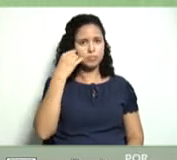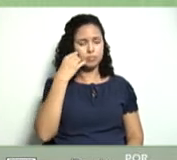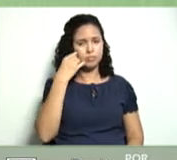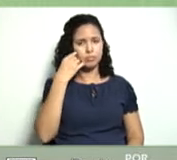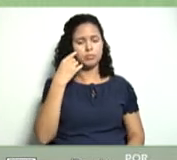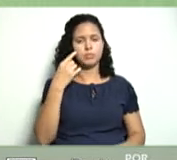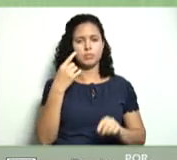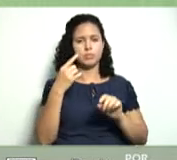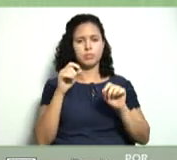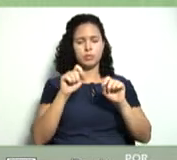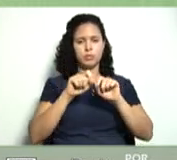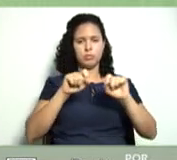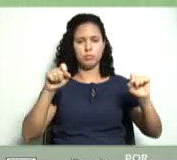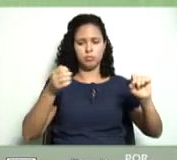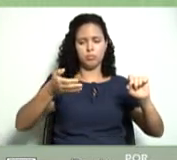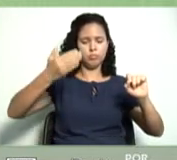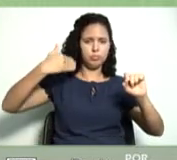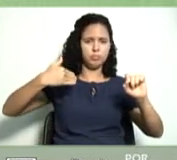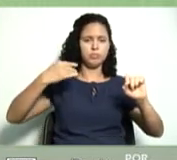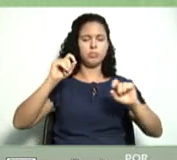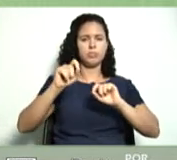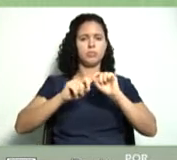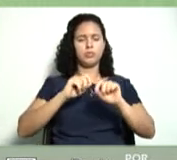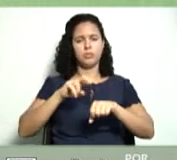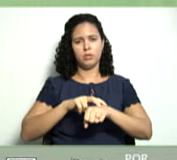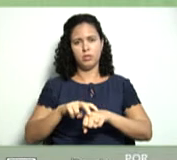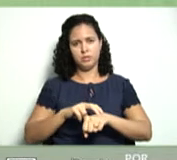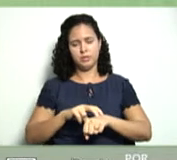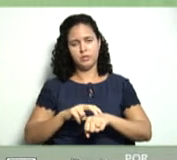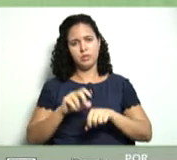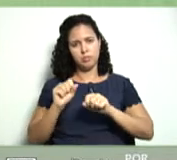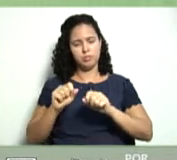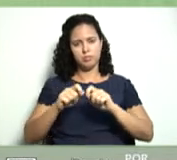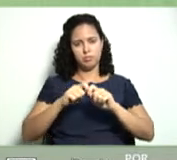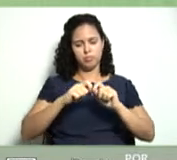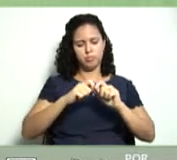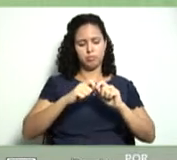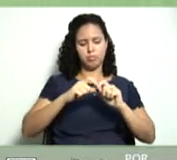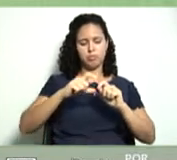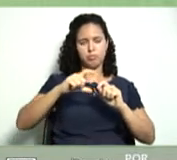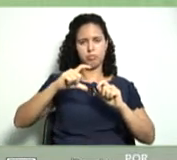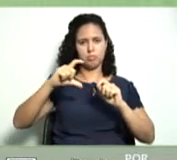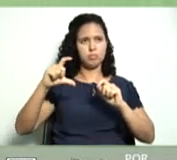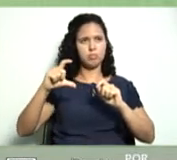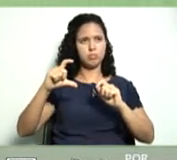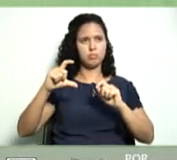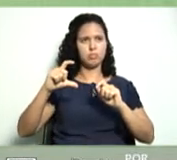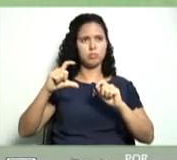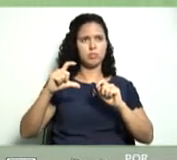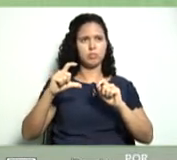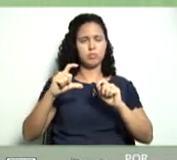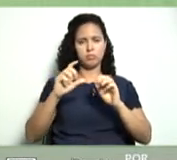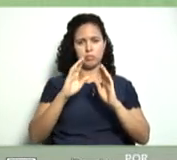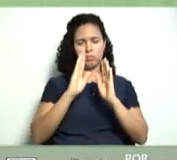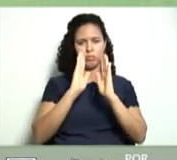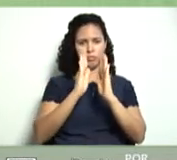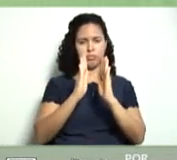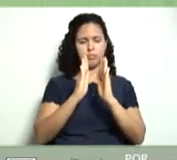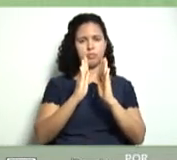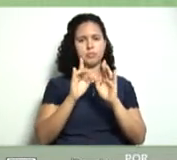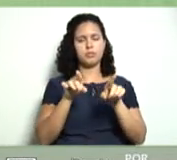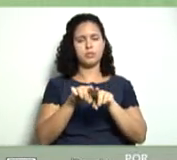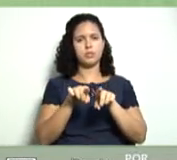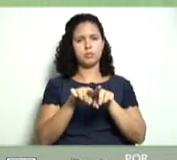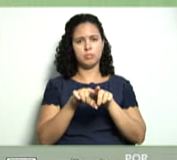preenchimento verde possa aumentar também essas outras guias a centralizar e tenho